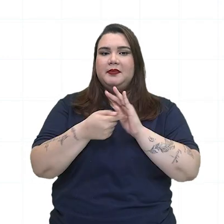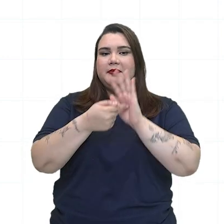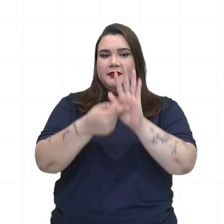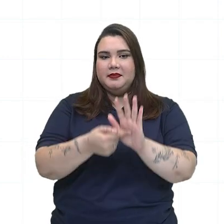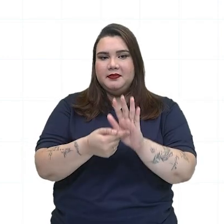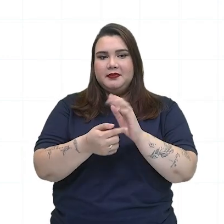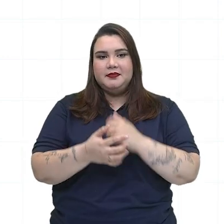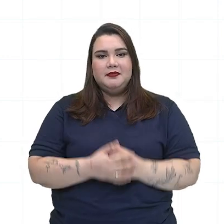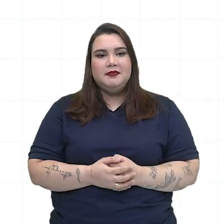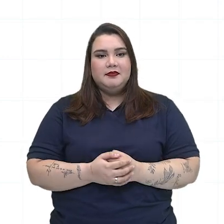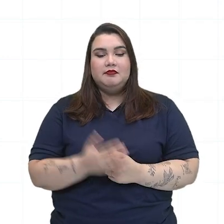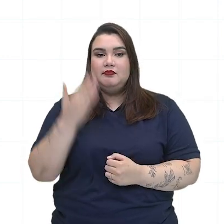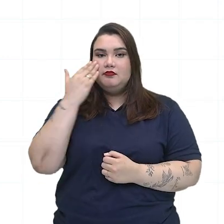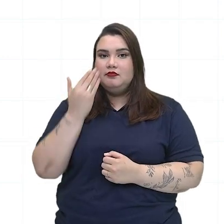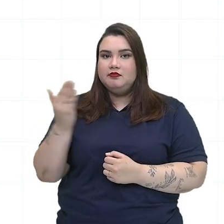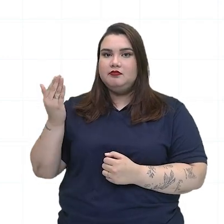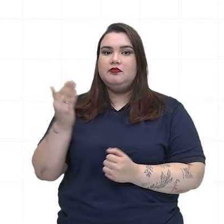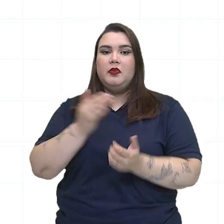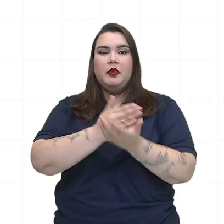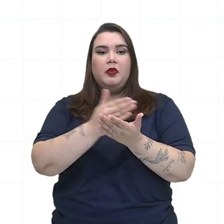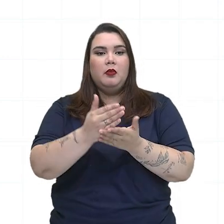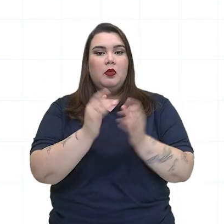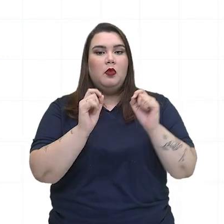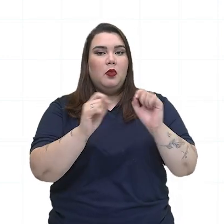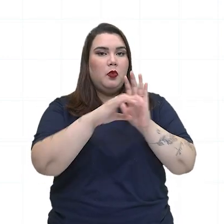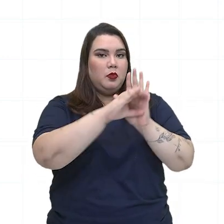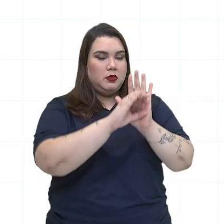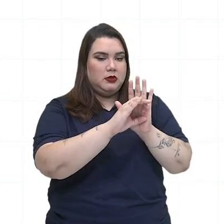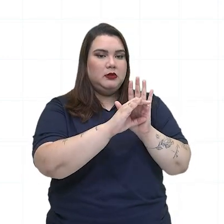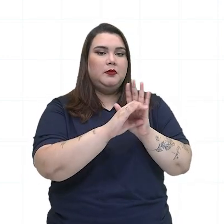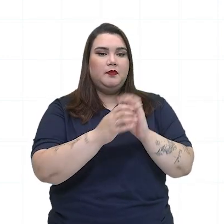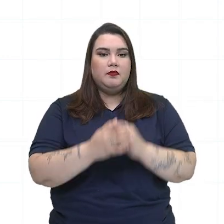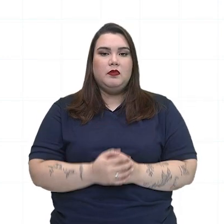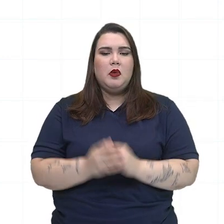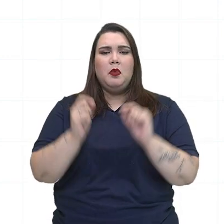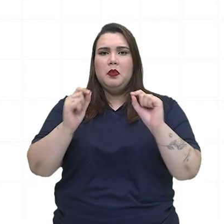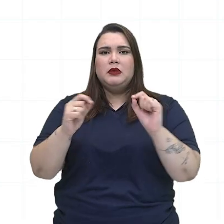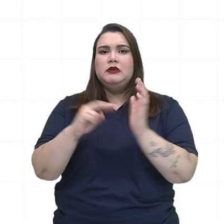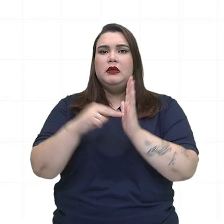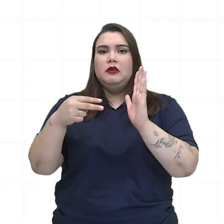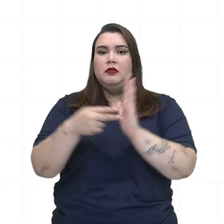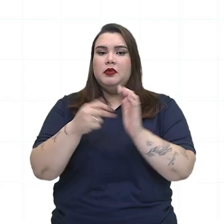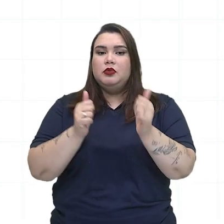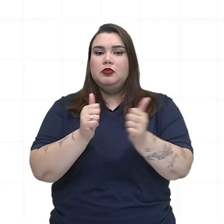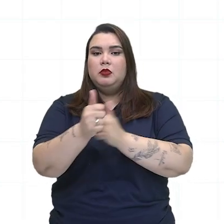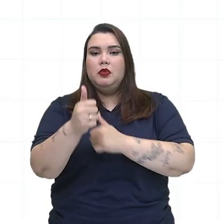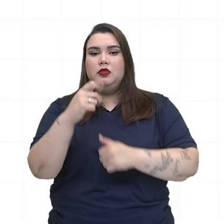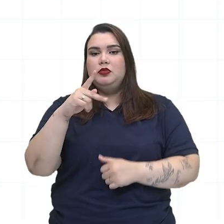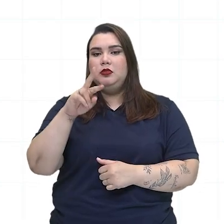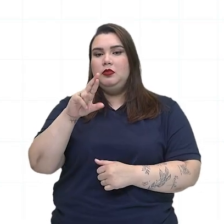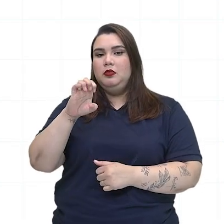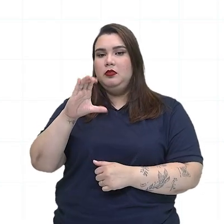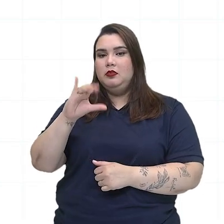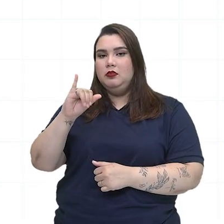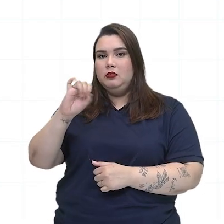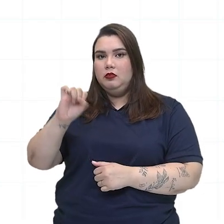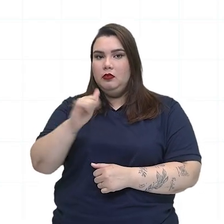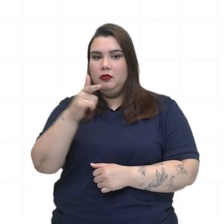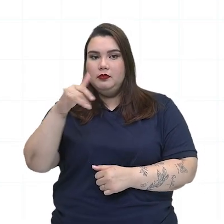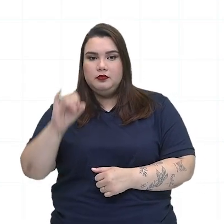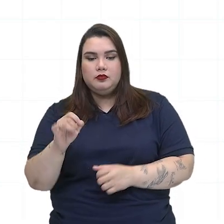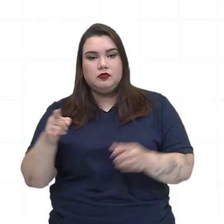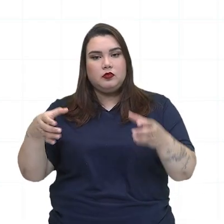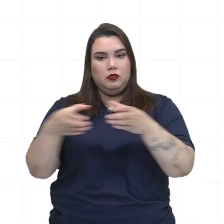Começando pelo conceito. Então, o que são esportes de precisão? É um conjunto de modalidades que